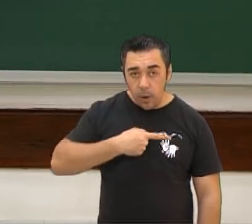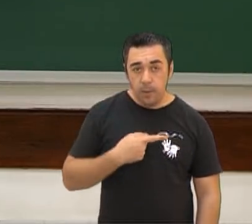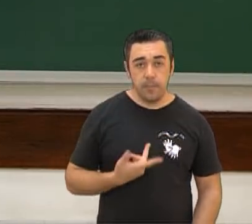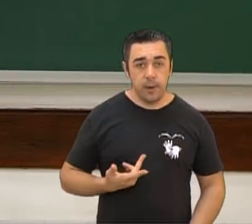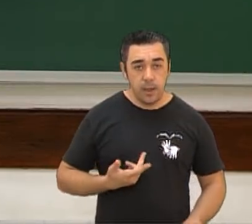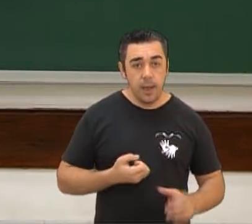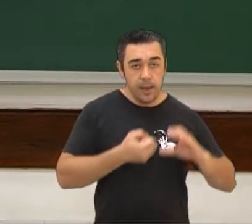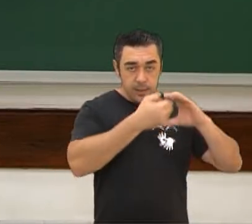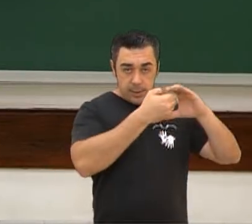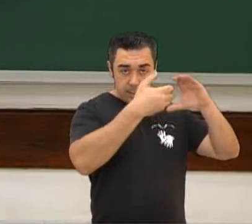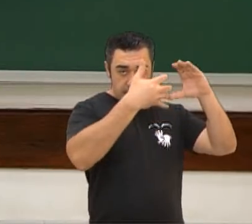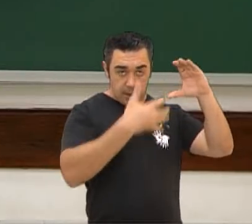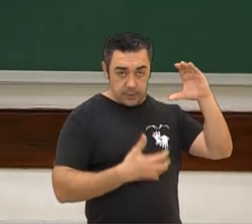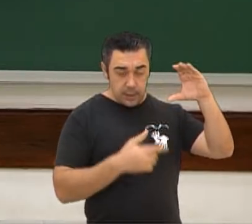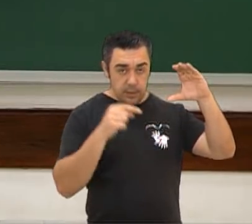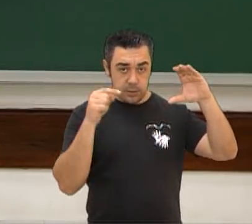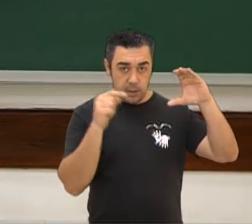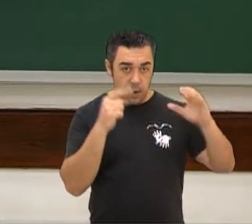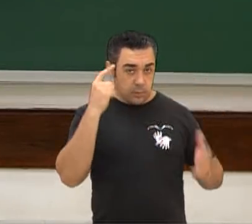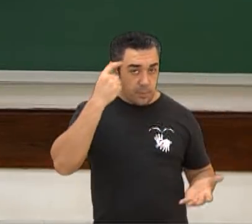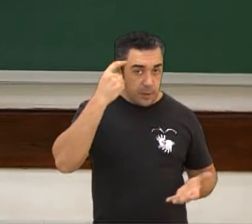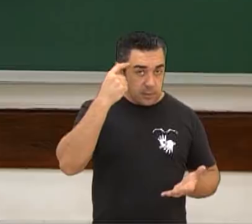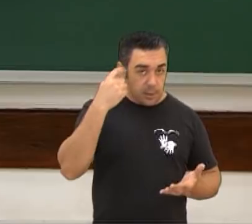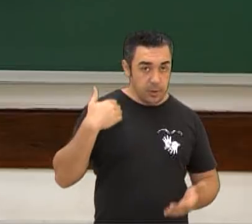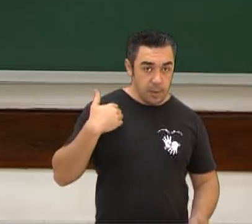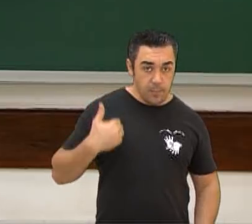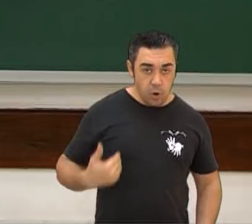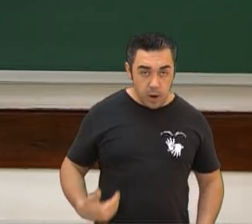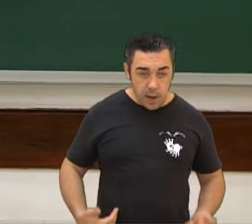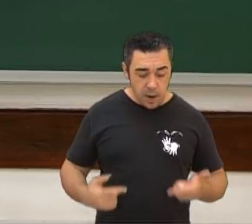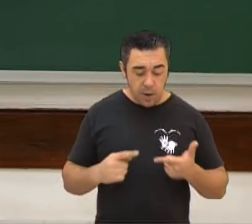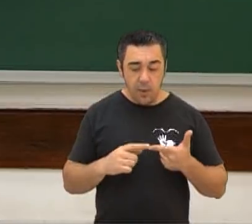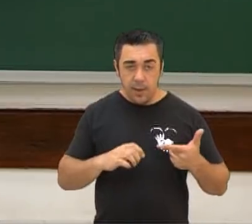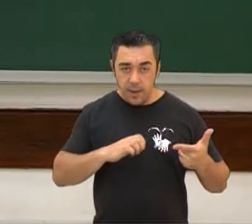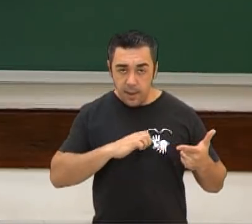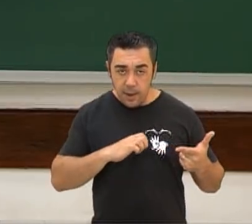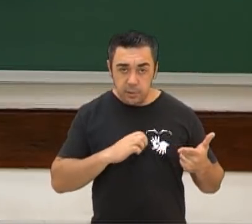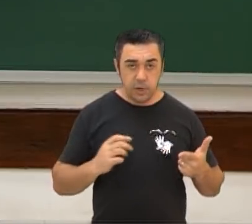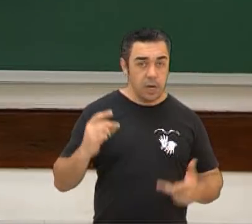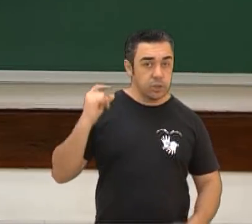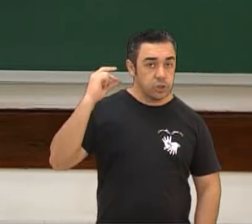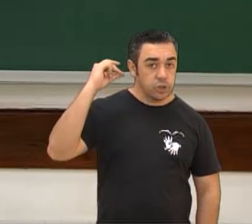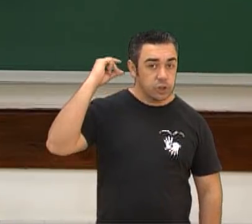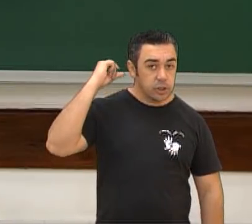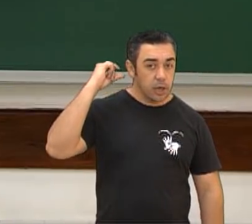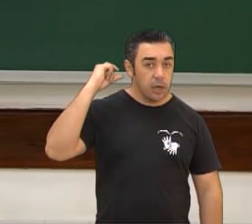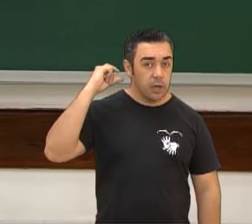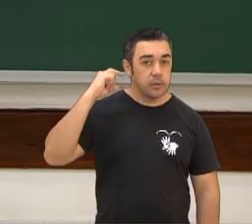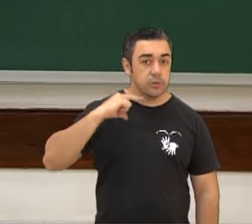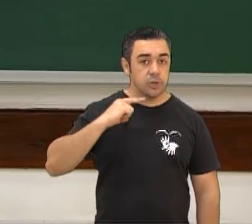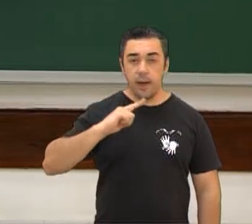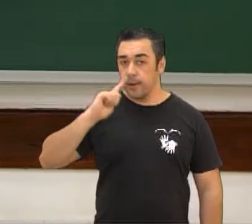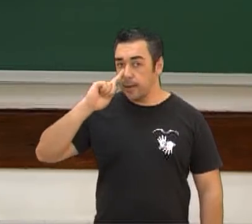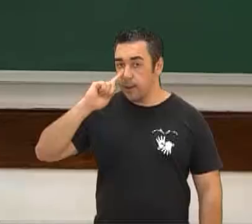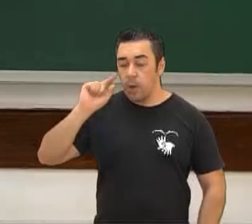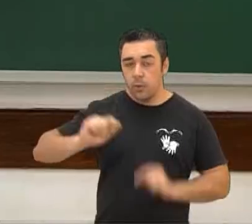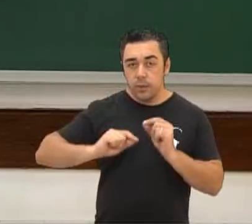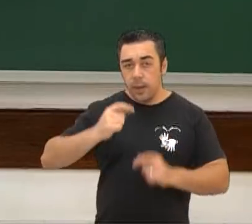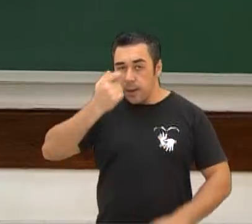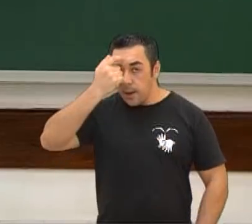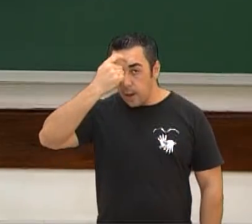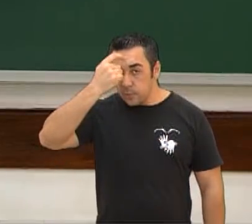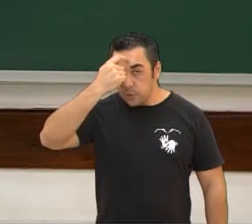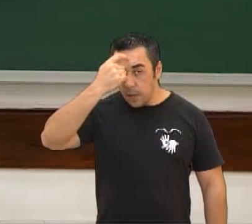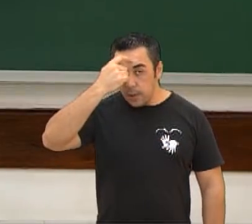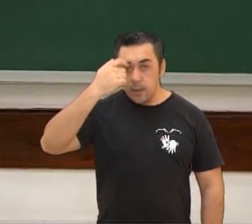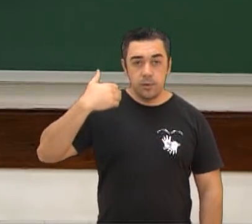que nós falamos lá do pensamento, da moral, da ética, lá na antiguidade grega, era justamente o racionalismo ético, né? De